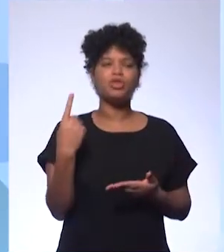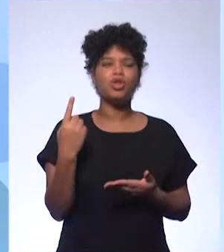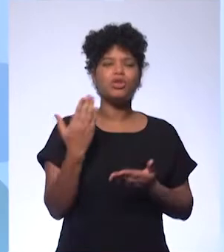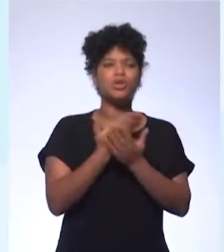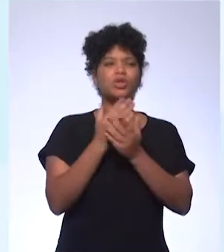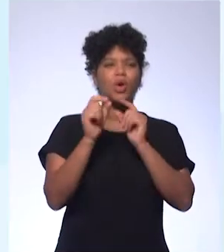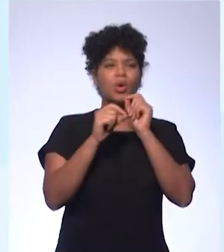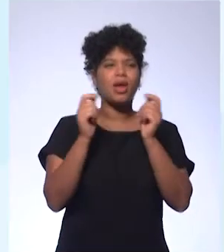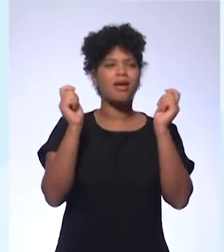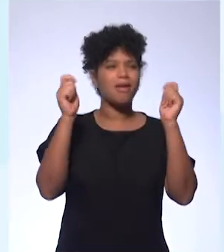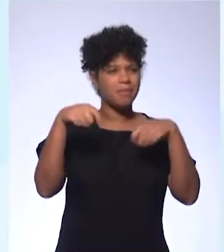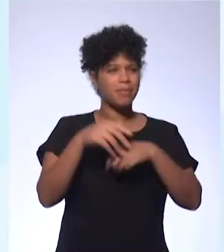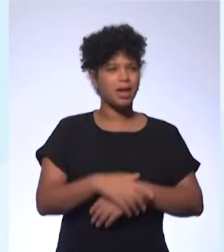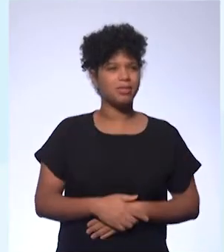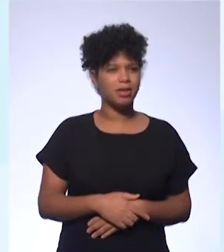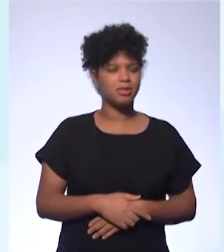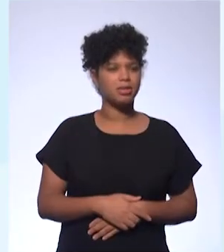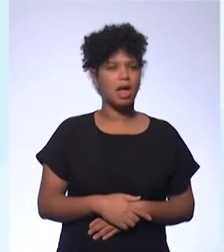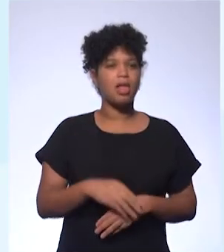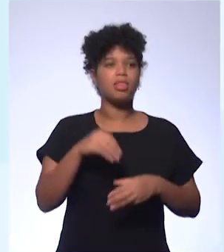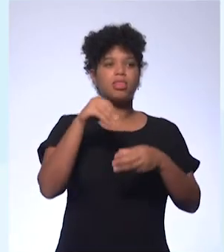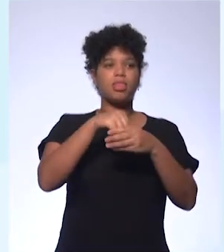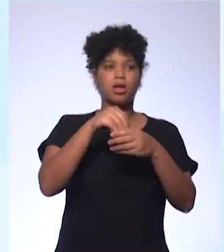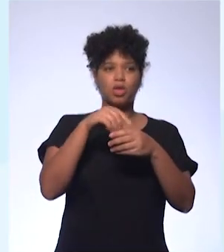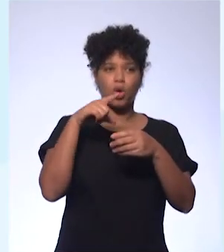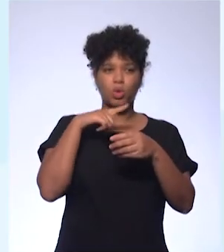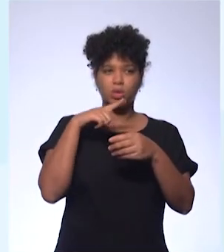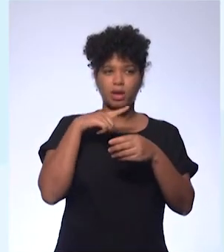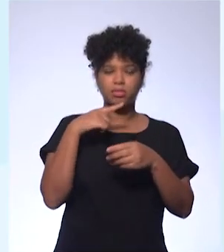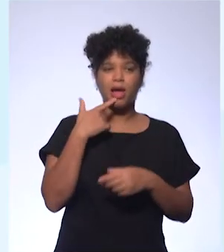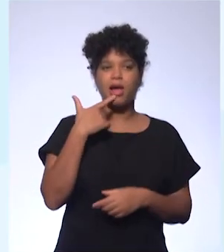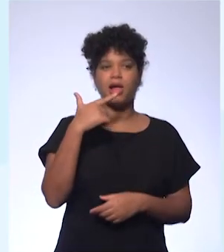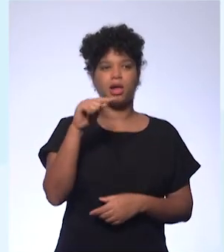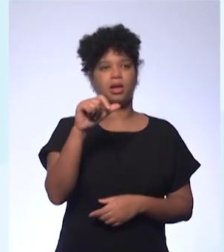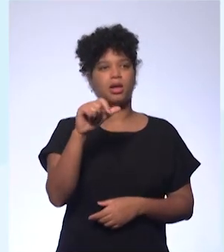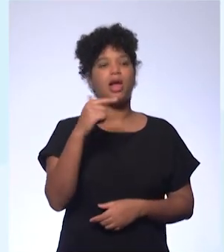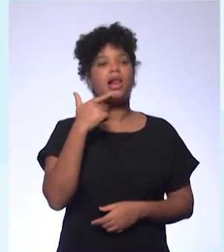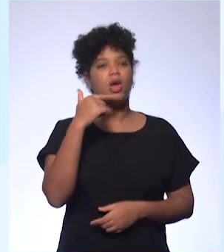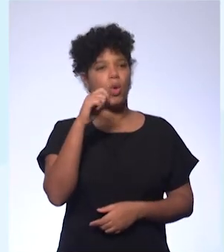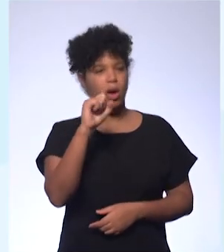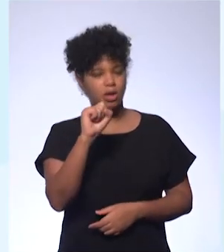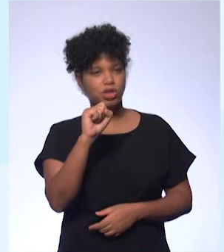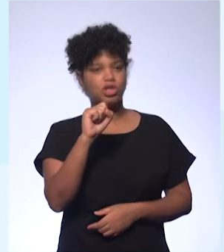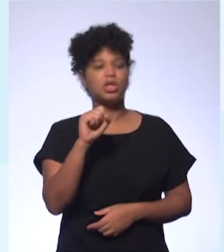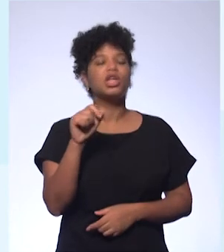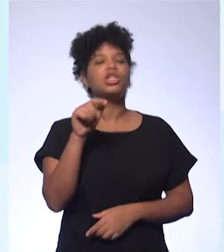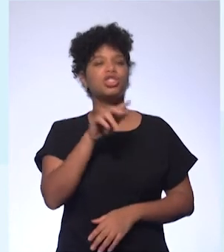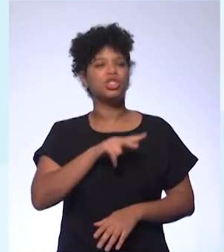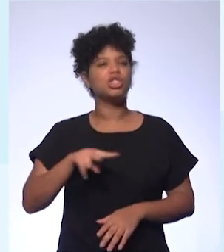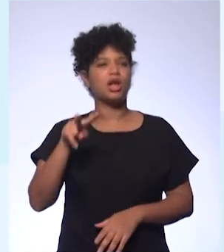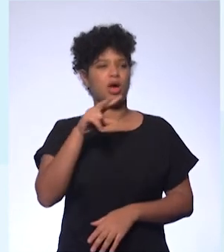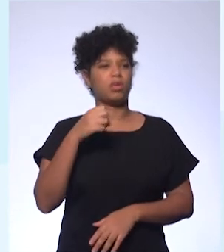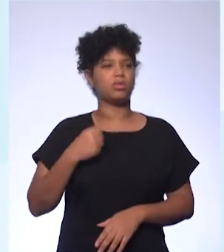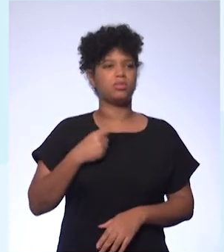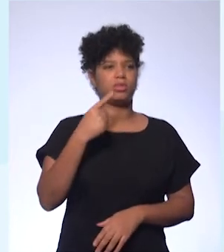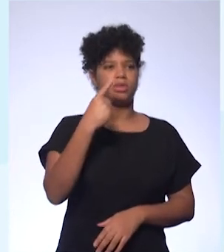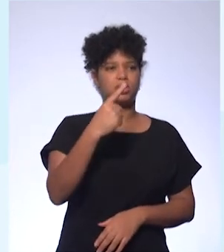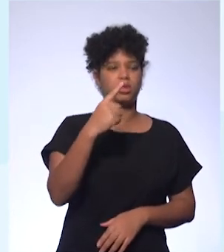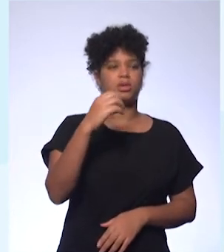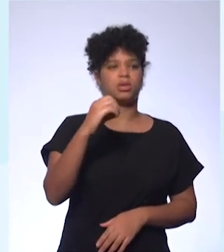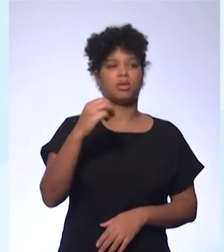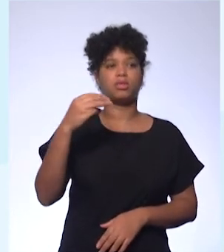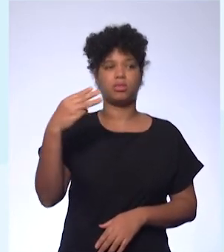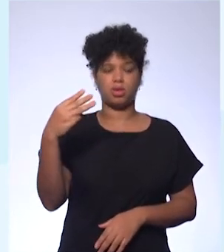de hoje? É a habilidade, 13, a habilidade geral, número 103, do